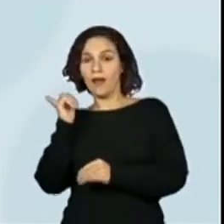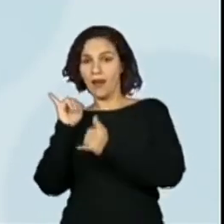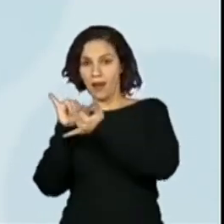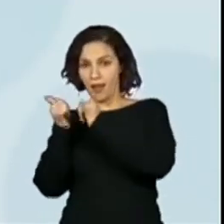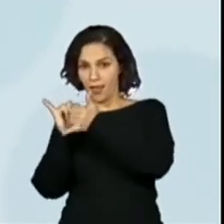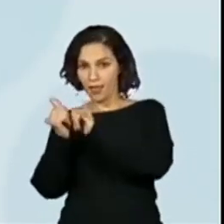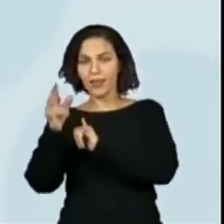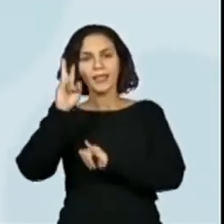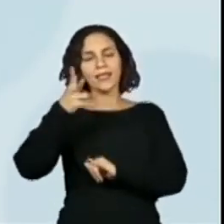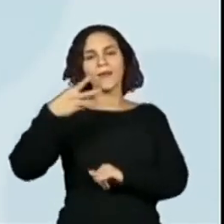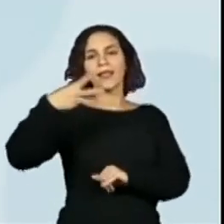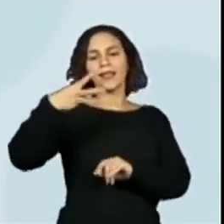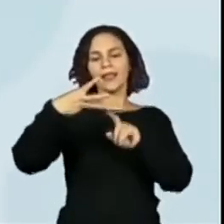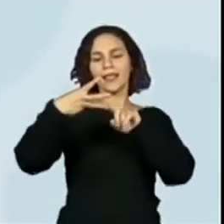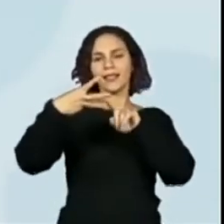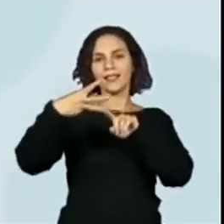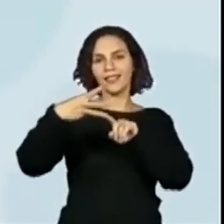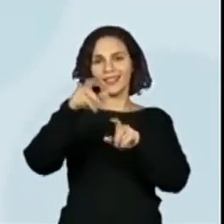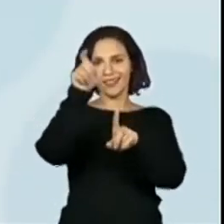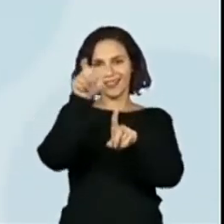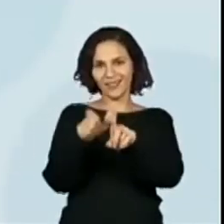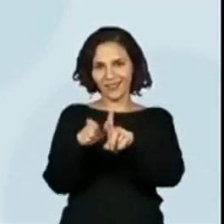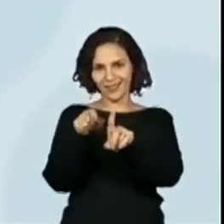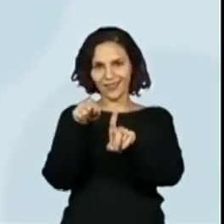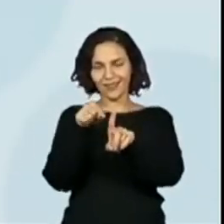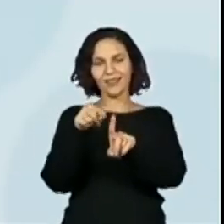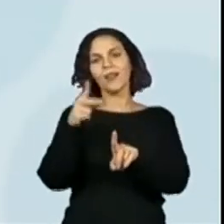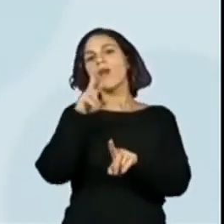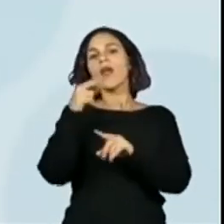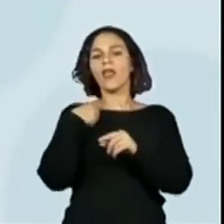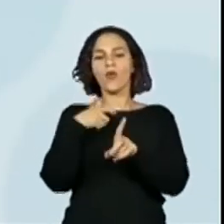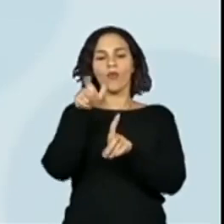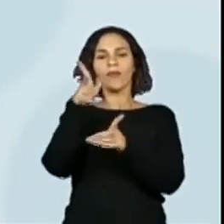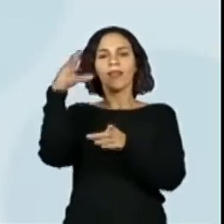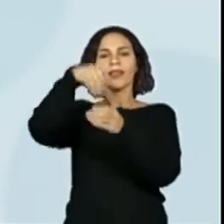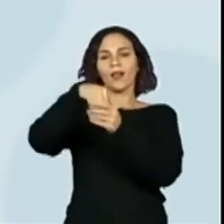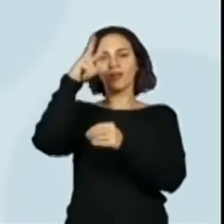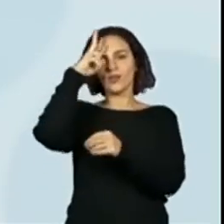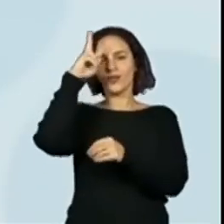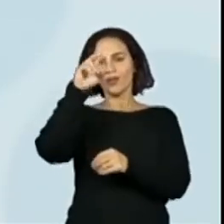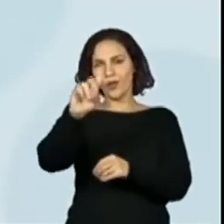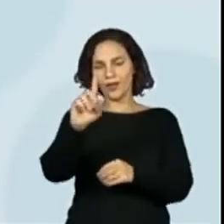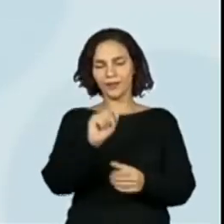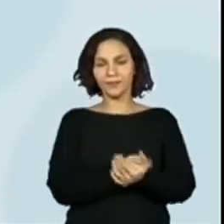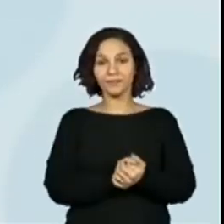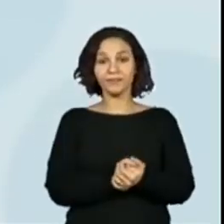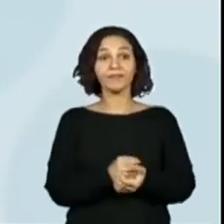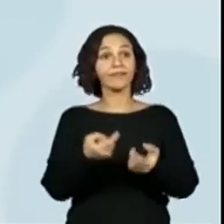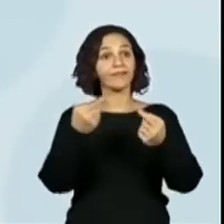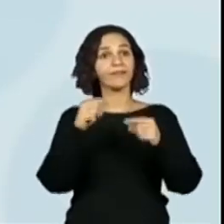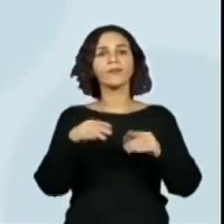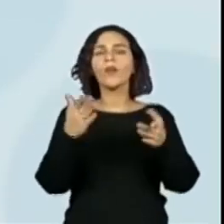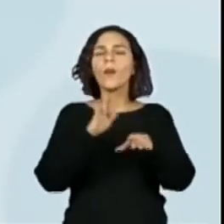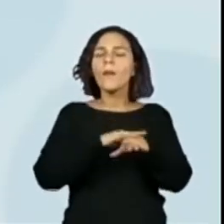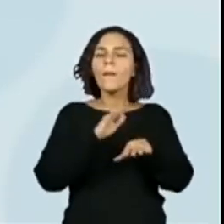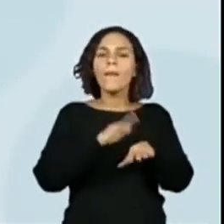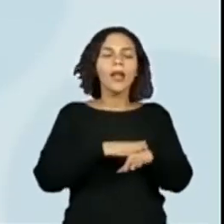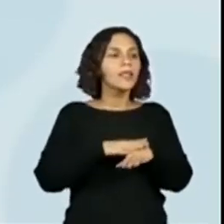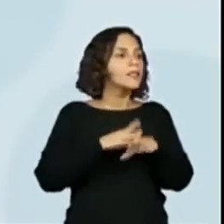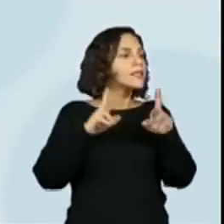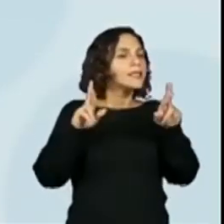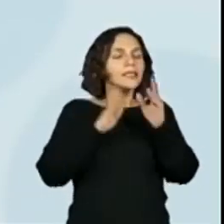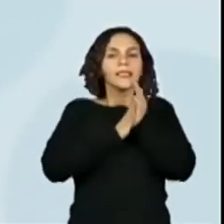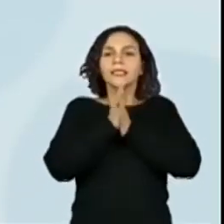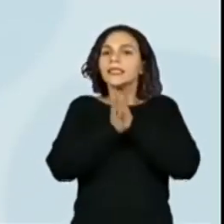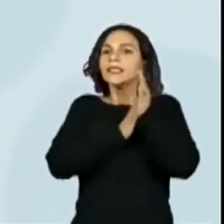e de algo. Qual é o momento de maior expectativa da lenda? No momento em que os